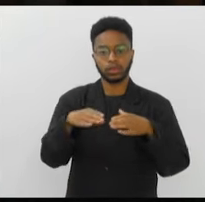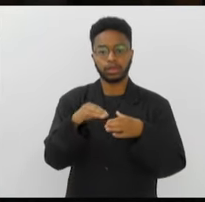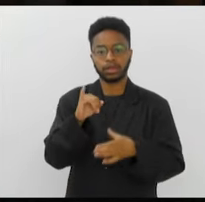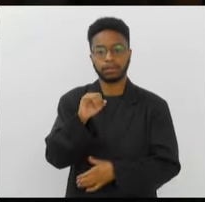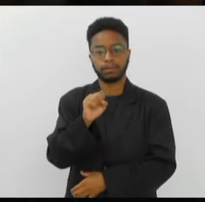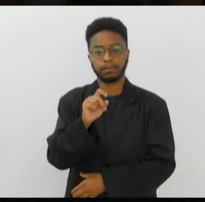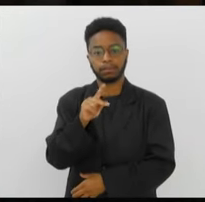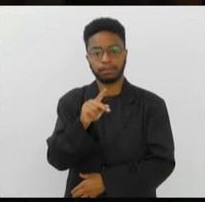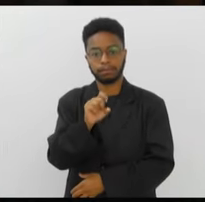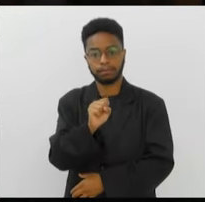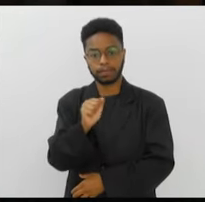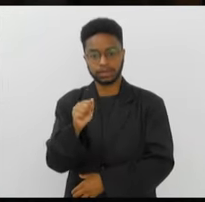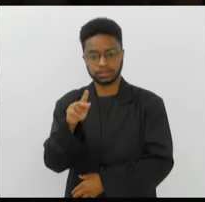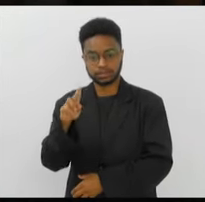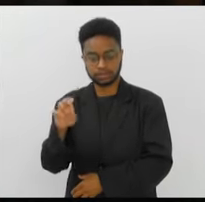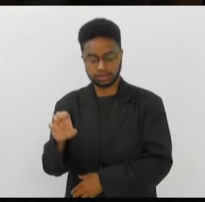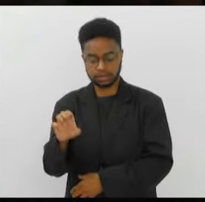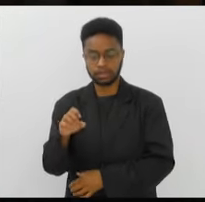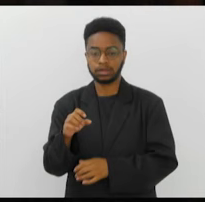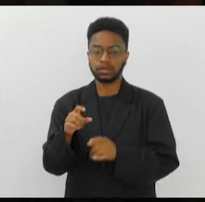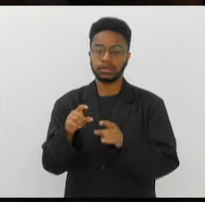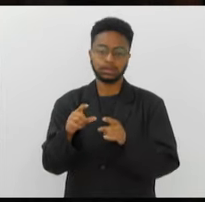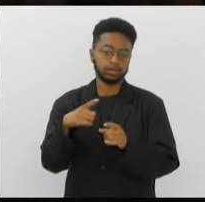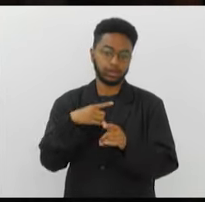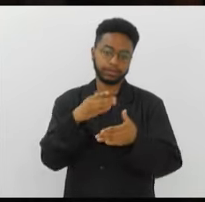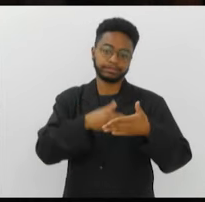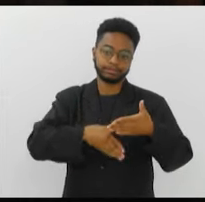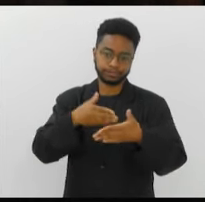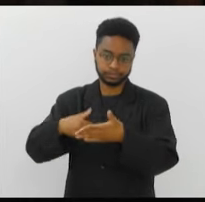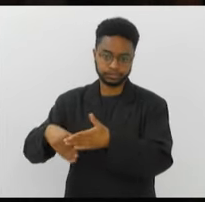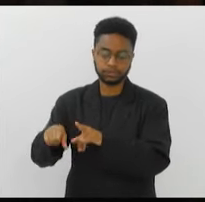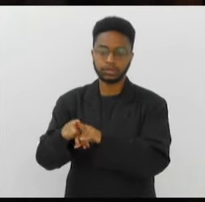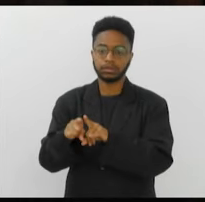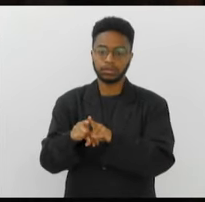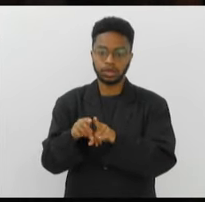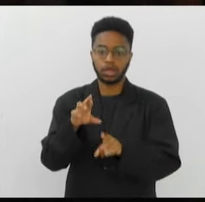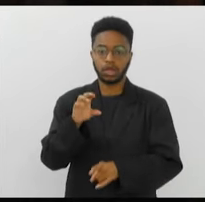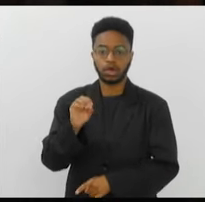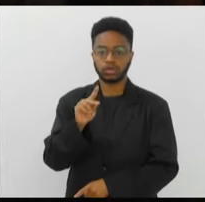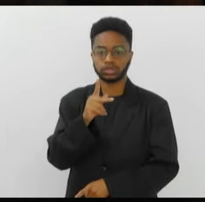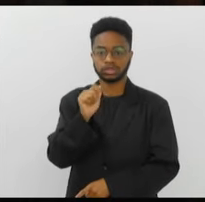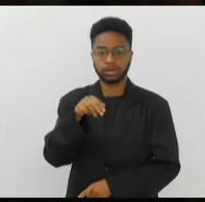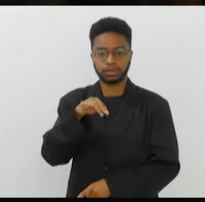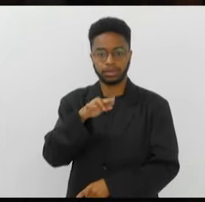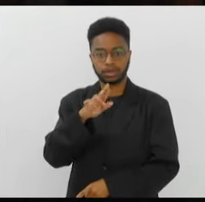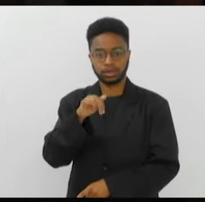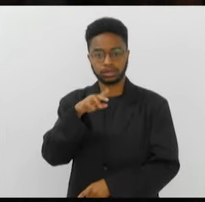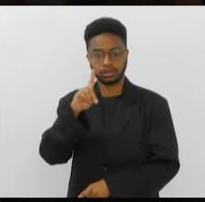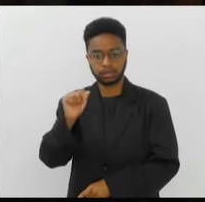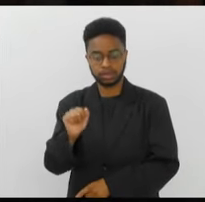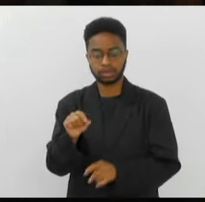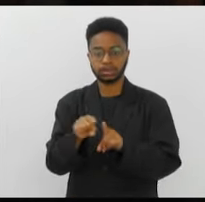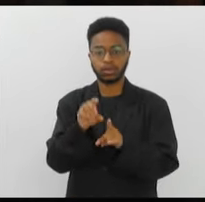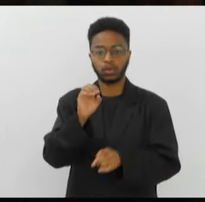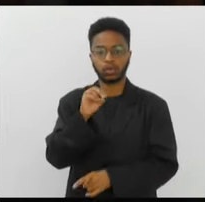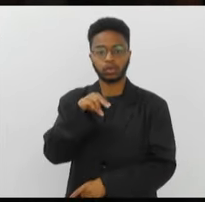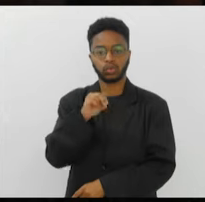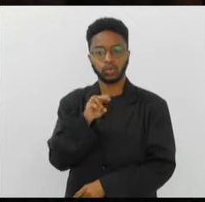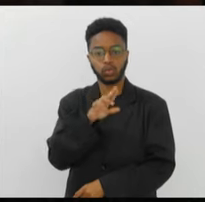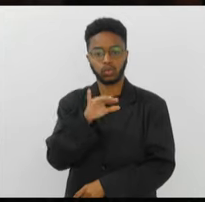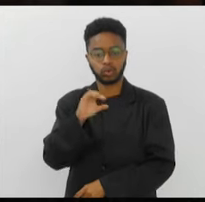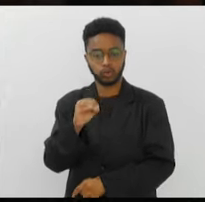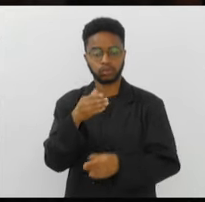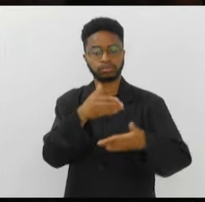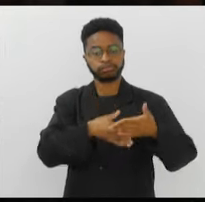Ipase e vai seguindo por aí. Aí vai até Rocha Miranda, vai seguindo Honório Gurgel.